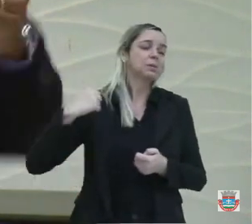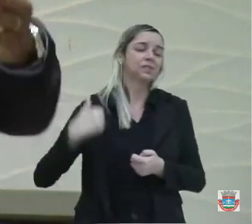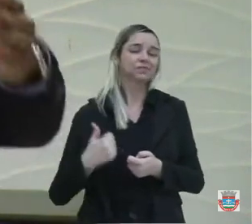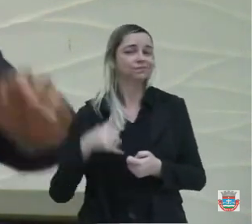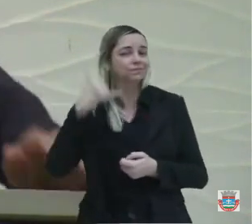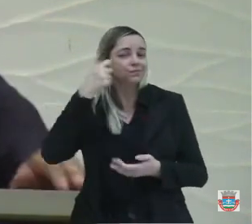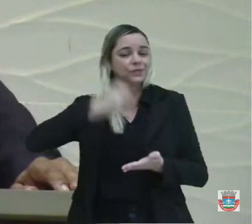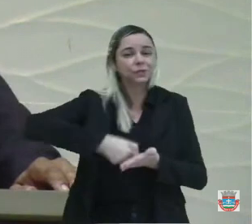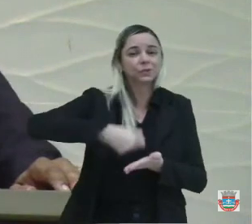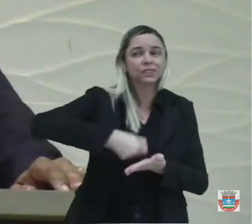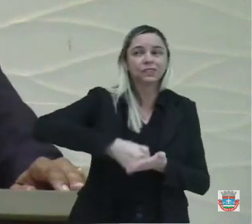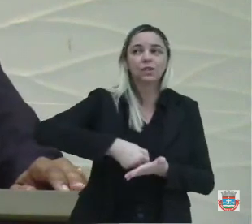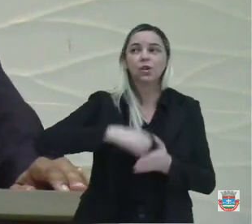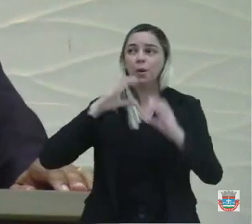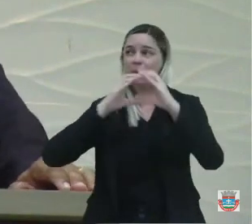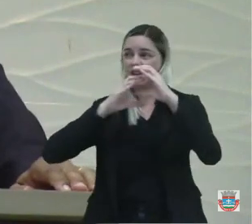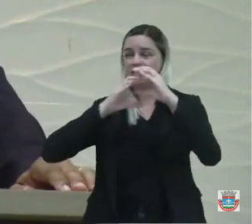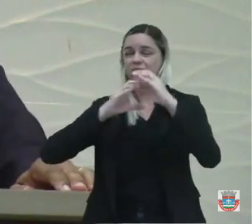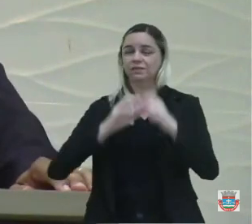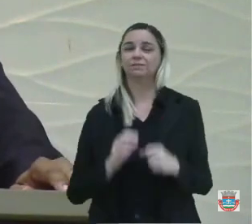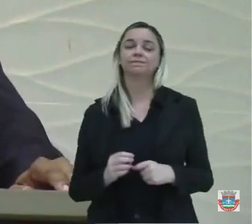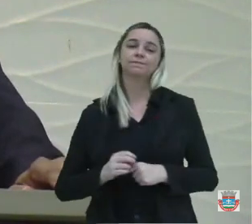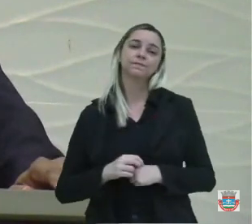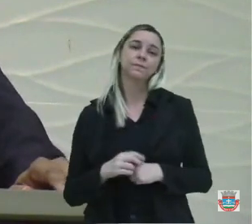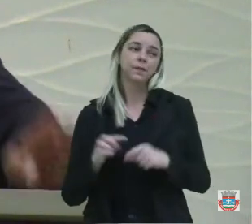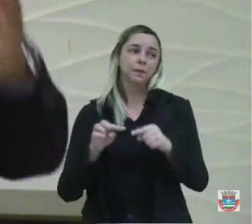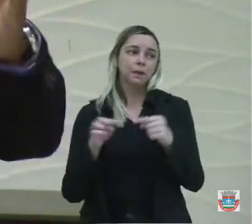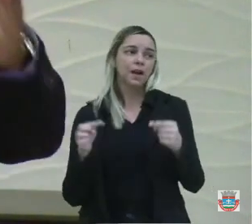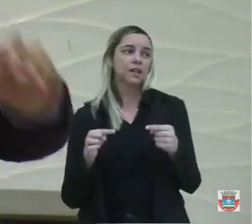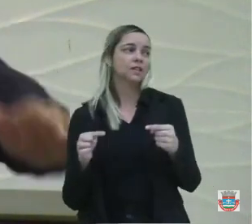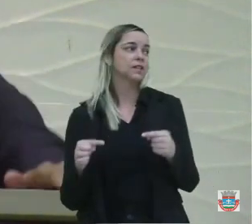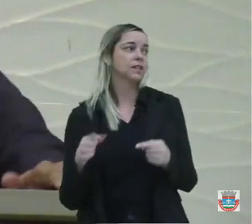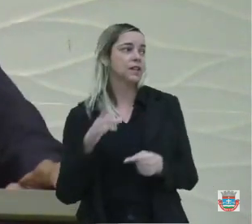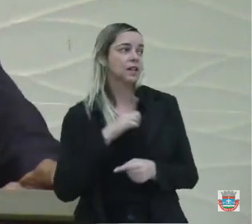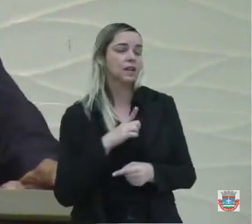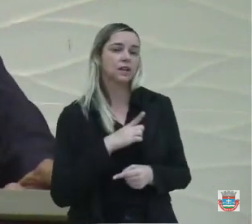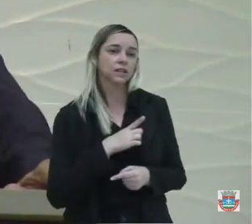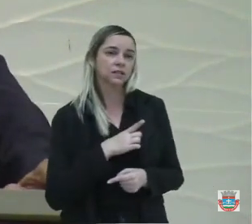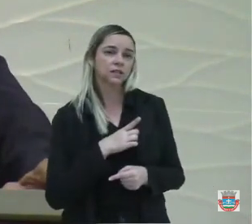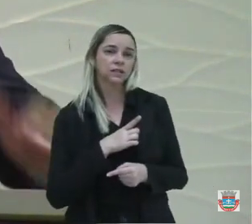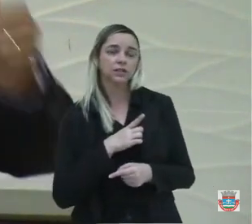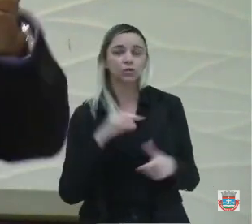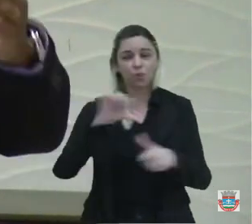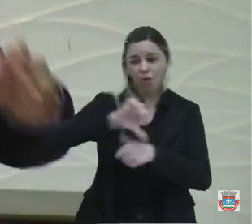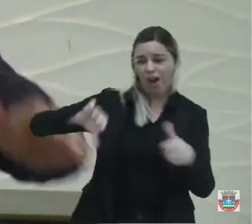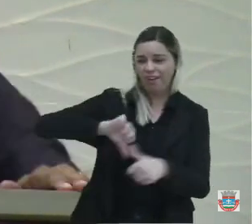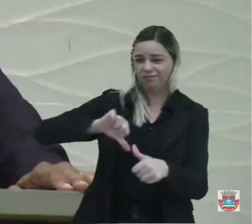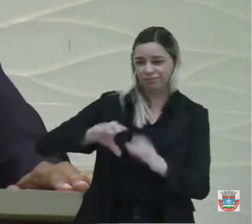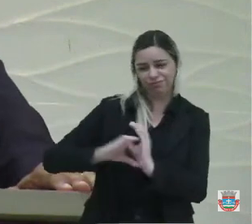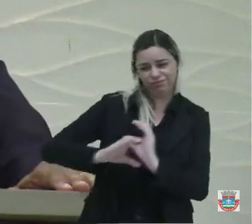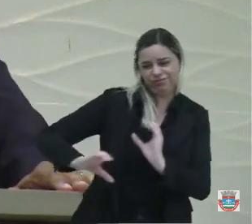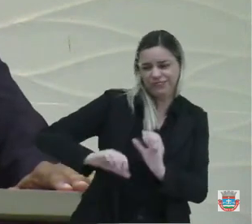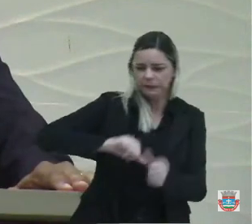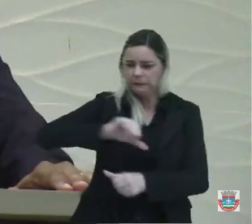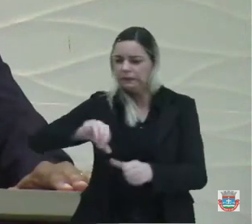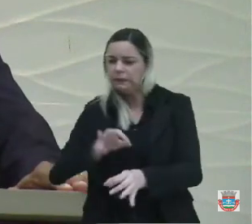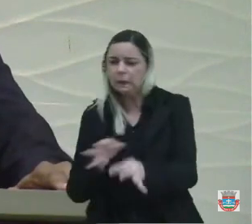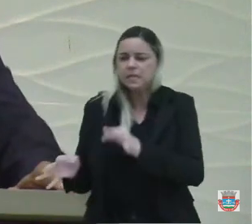eu sempre cobrando a Compesa, mas vai ter que trocar a tubulação. Vai ter um transtorno lá na